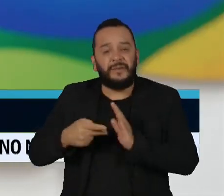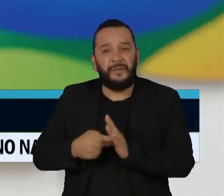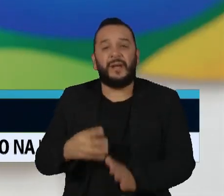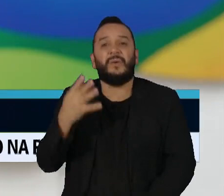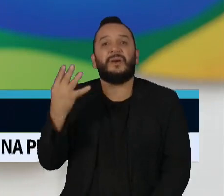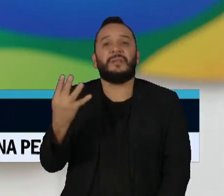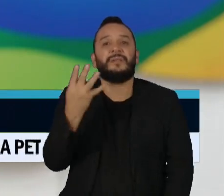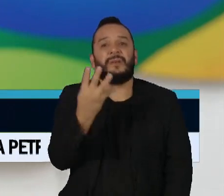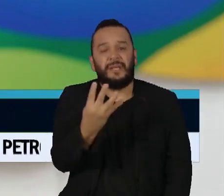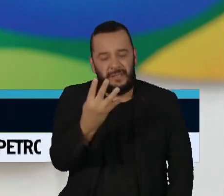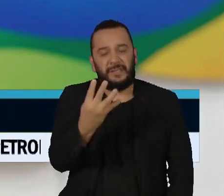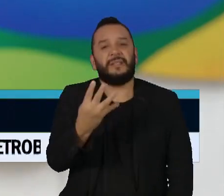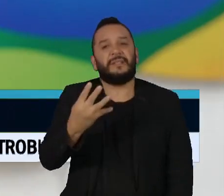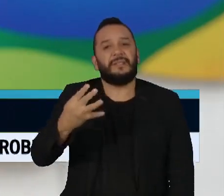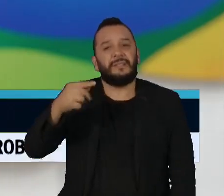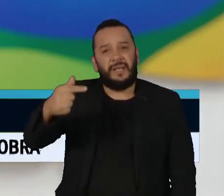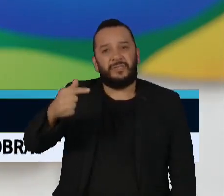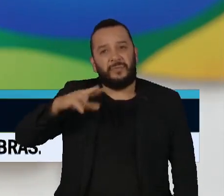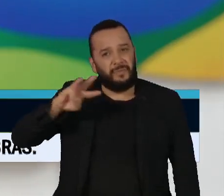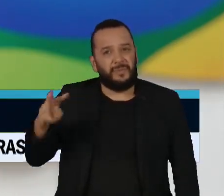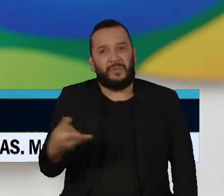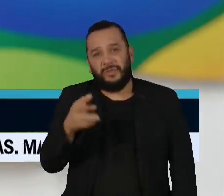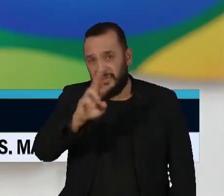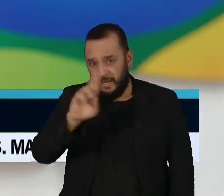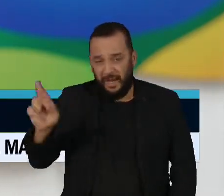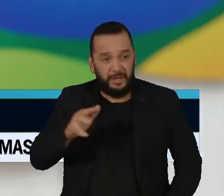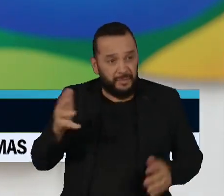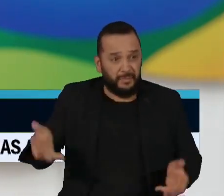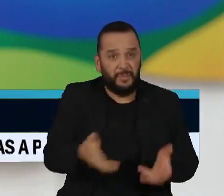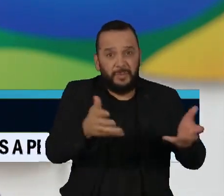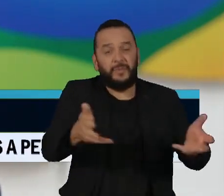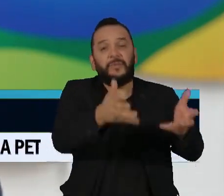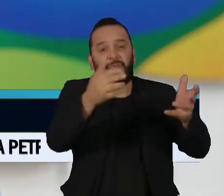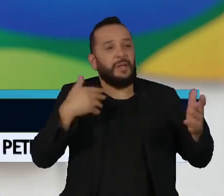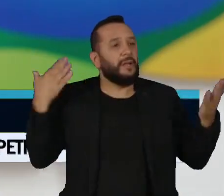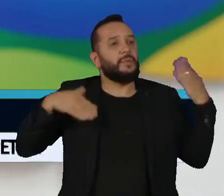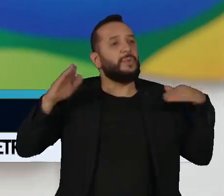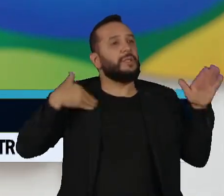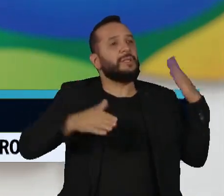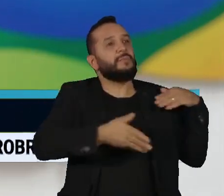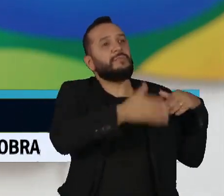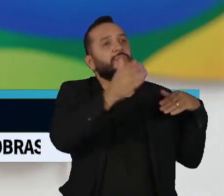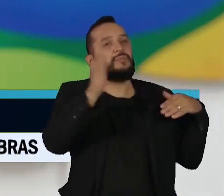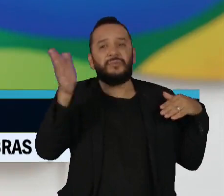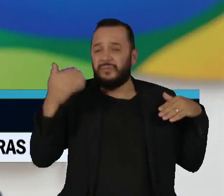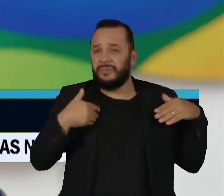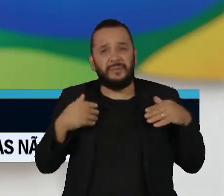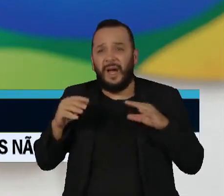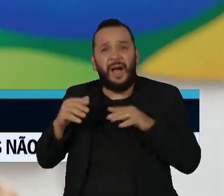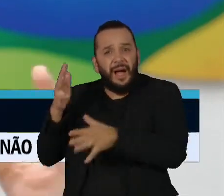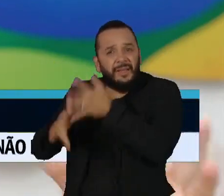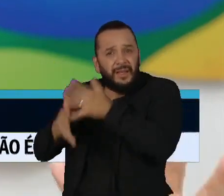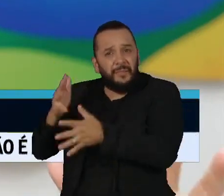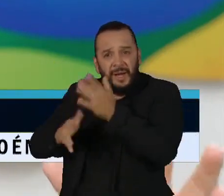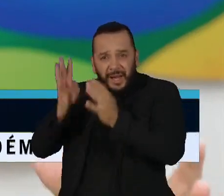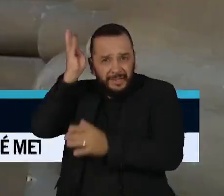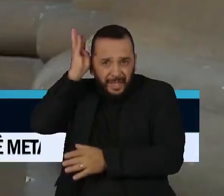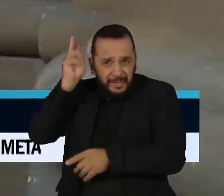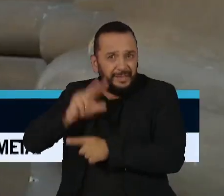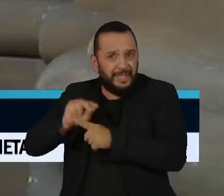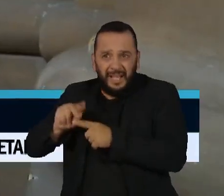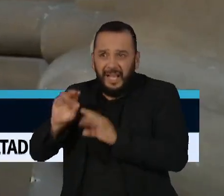447 milhões de reais para promover o turismo não vai fazer qualquer diferença nas atividades do SESC e do